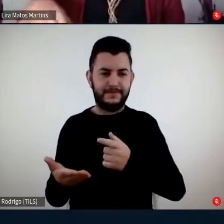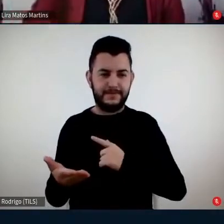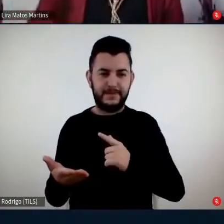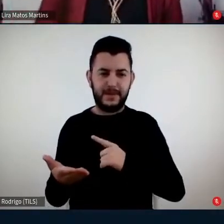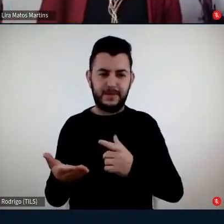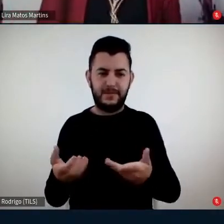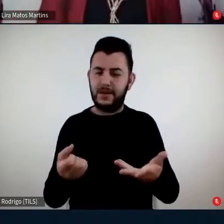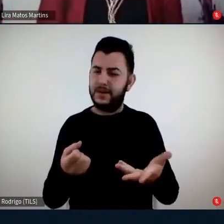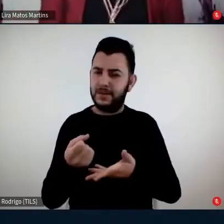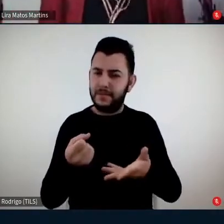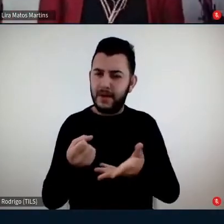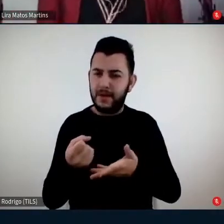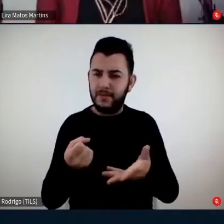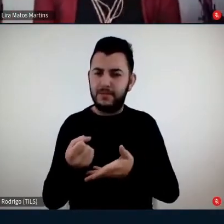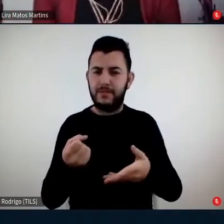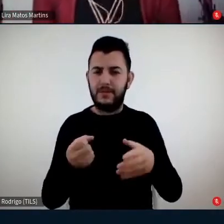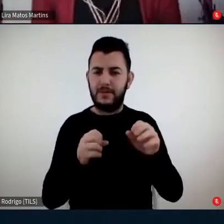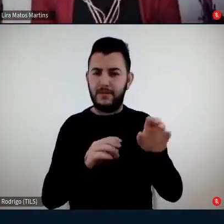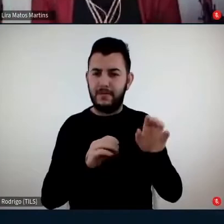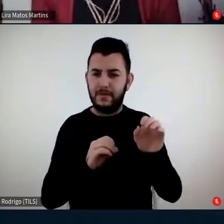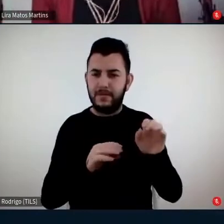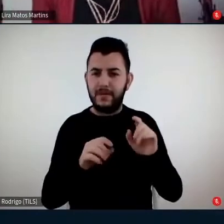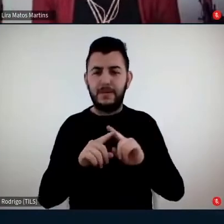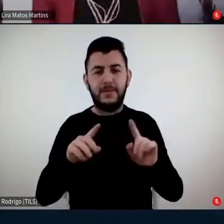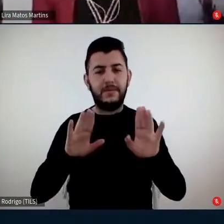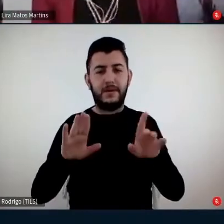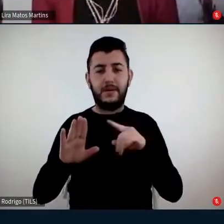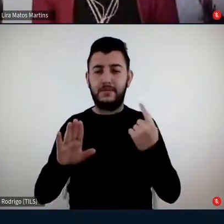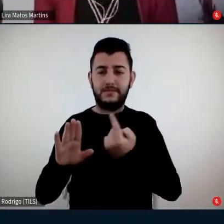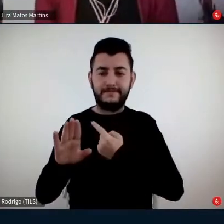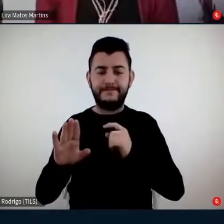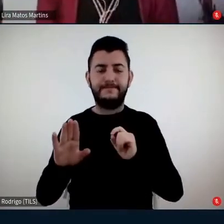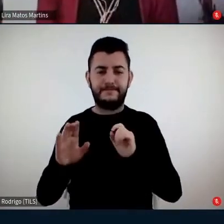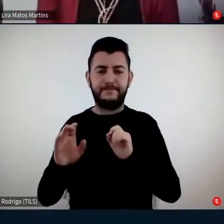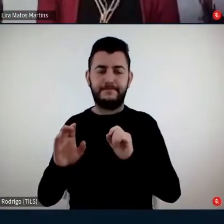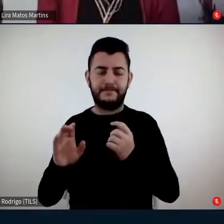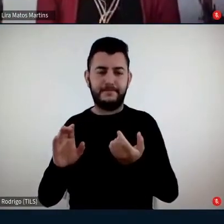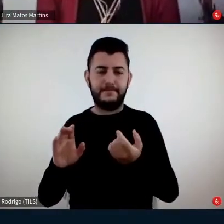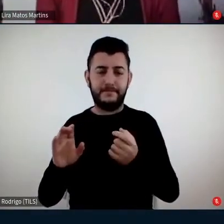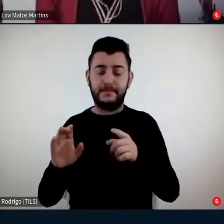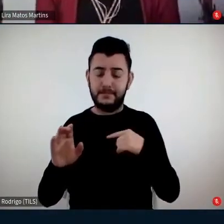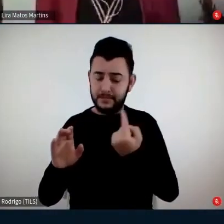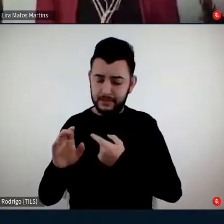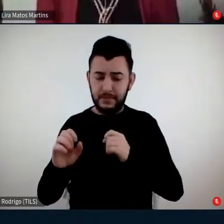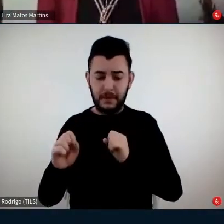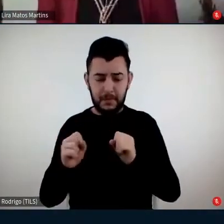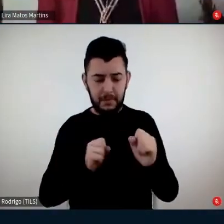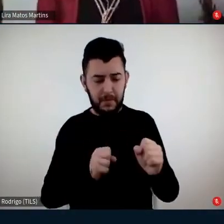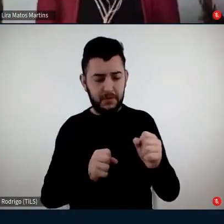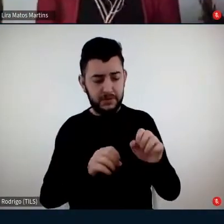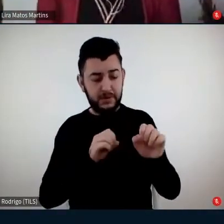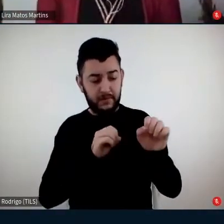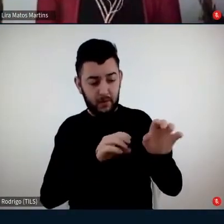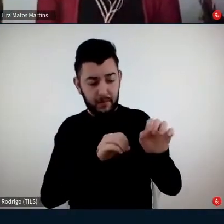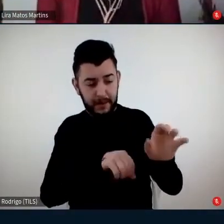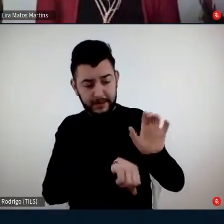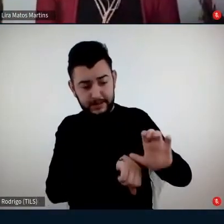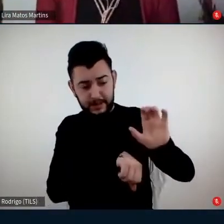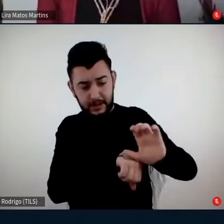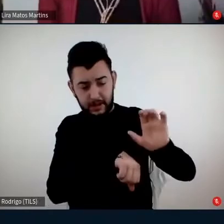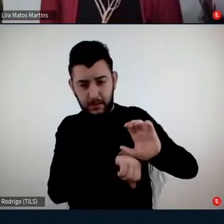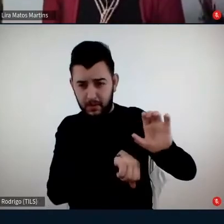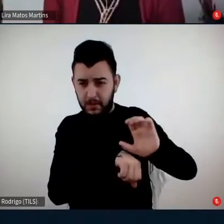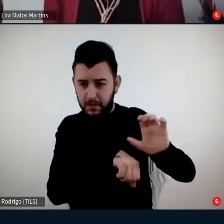respaldar essa formação e a gente pode torná-la muito mais efetivas, consistentes, nos